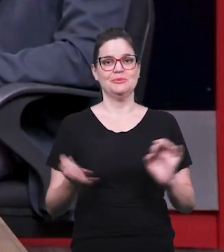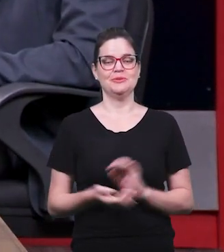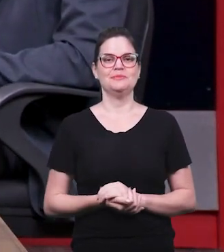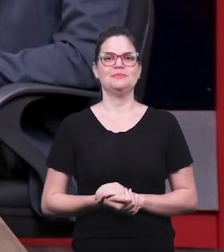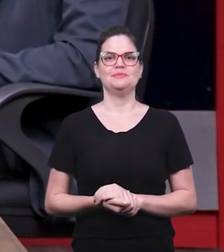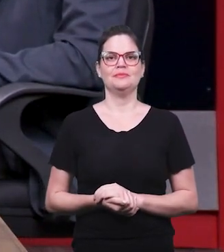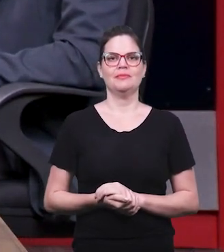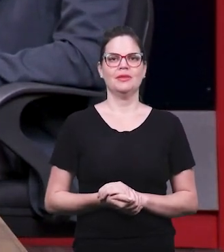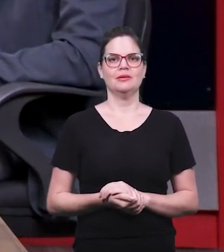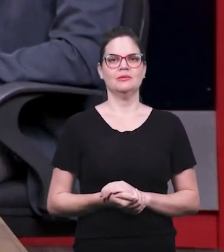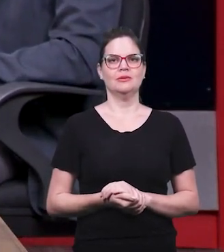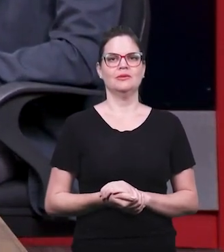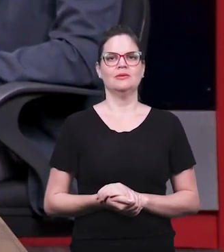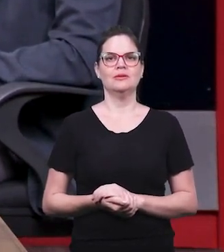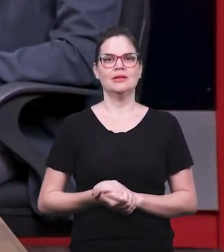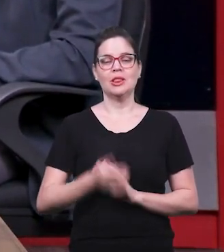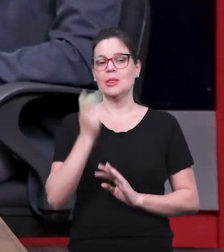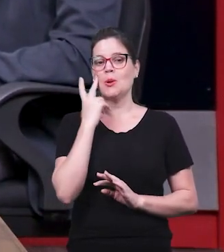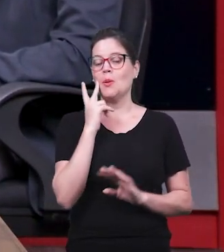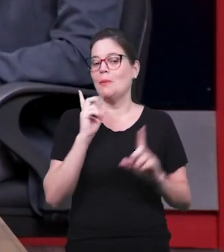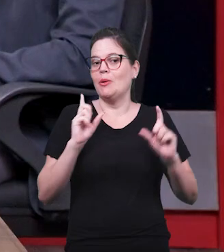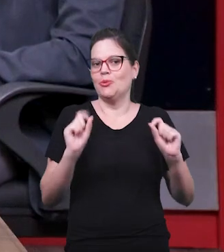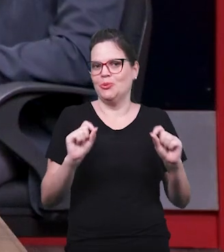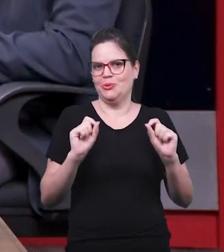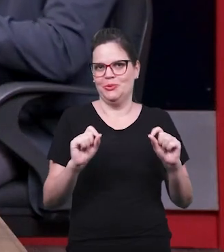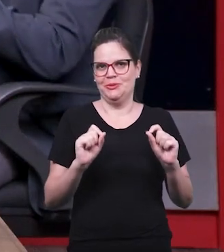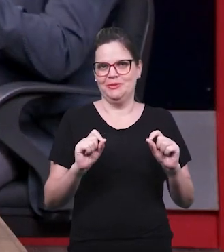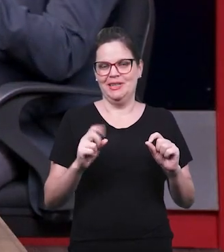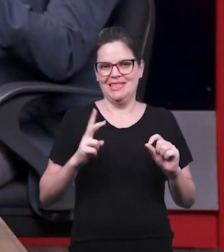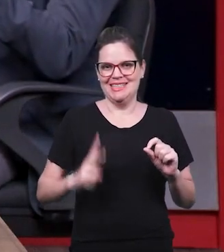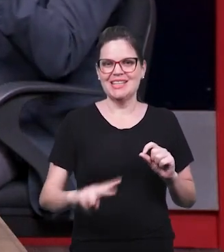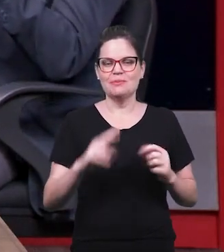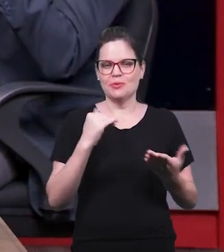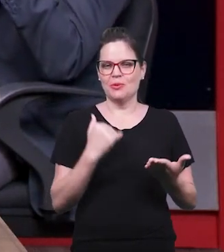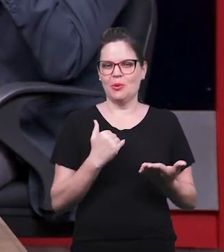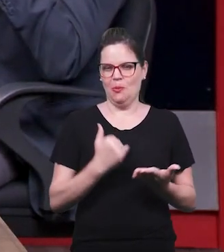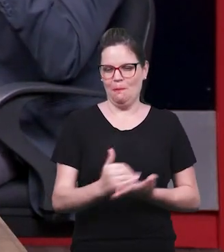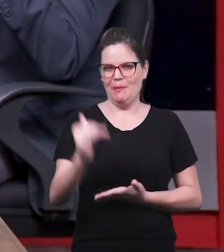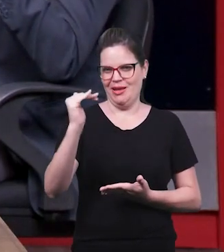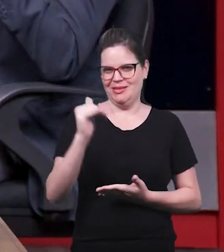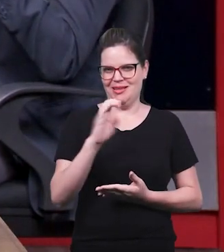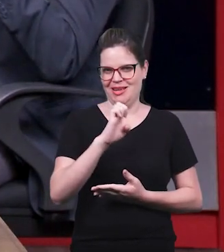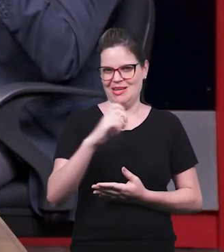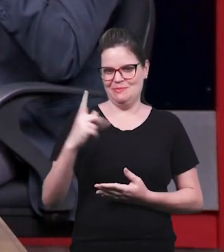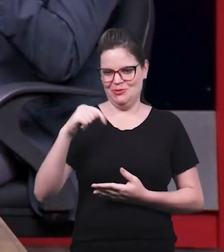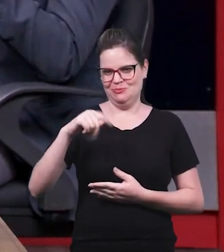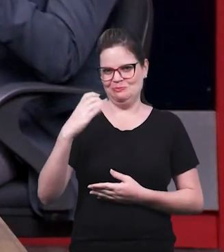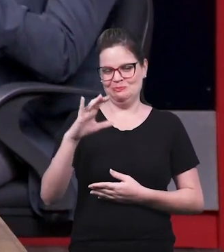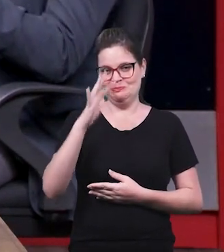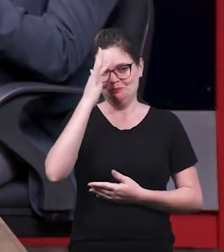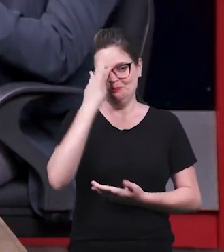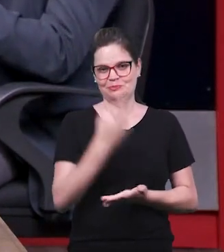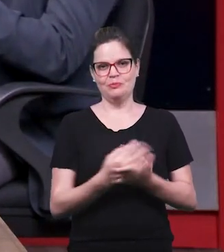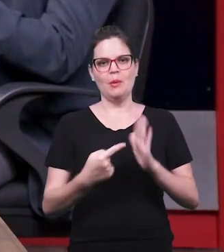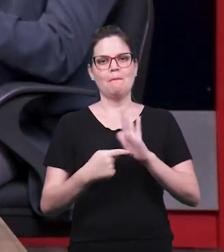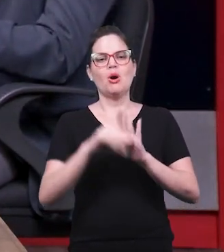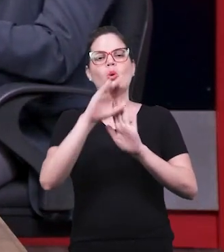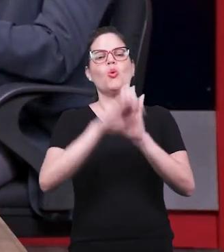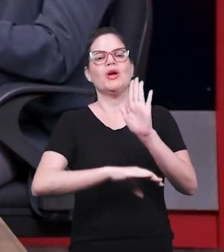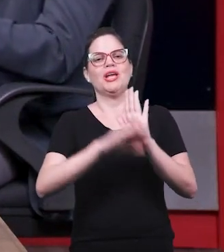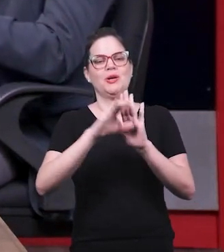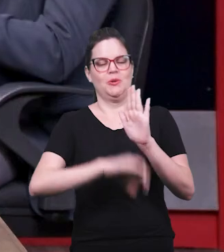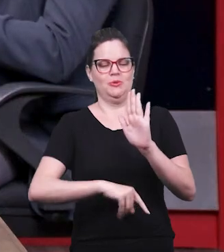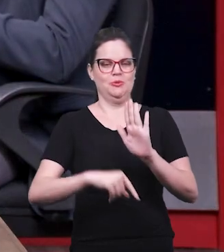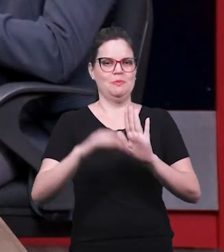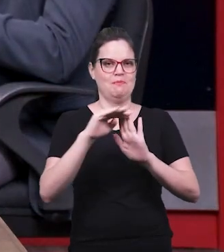Normalmente, meu irmão Alessandro, quando a gente inicia, né, os episódios do programa Ciência e Fé, a gente sempre traz o currículo